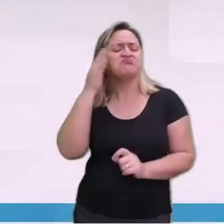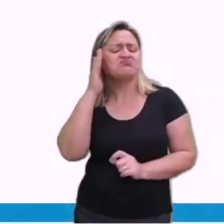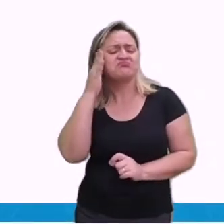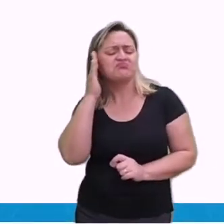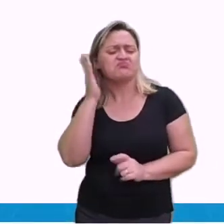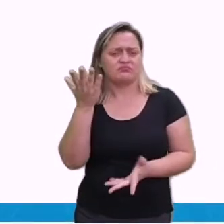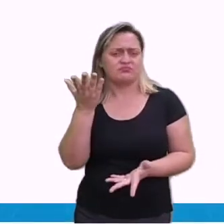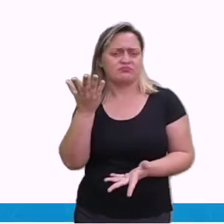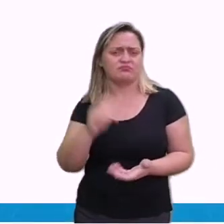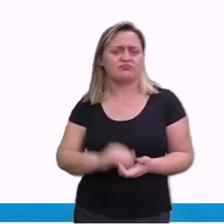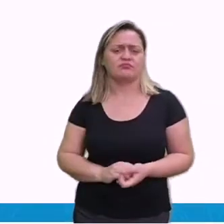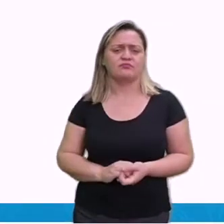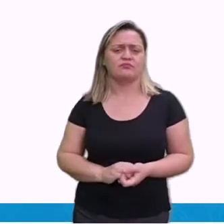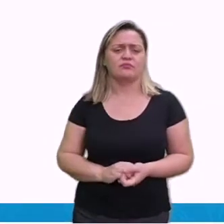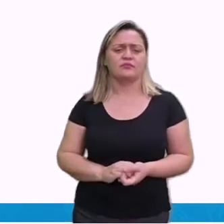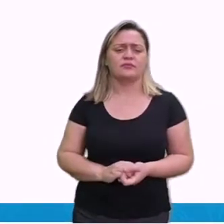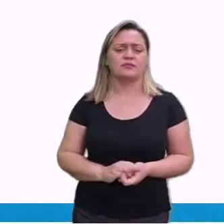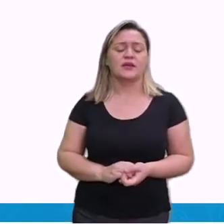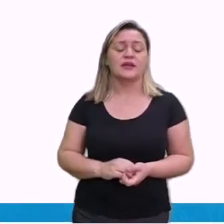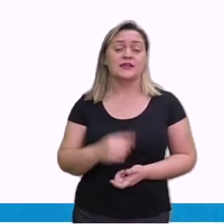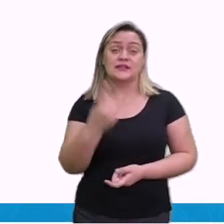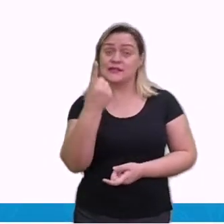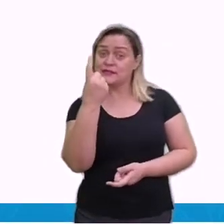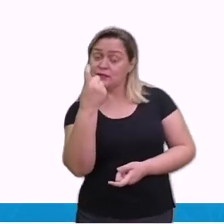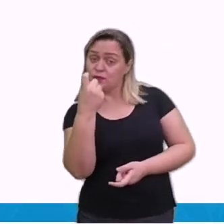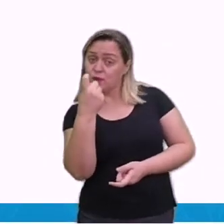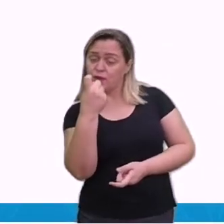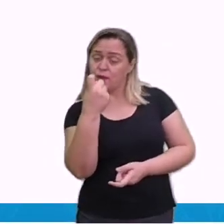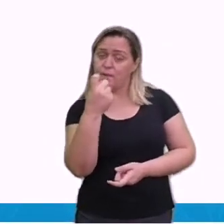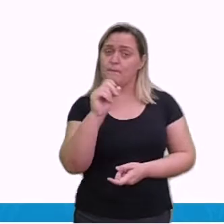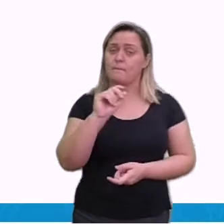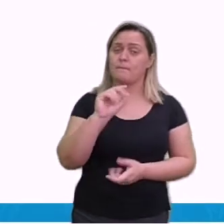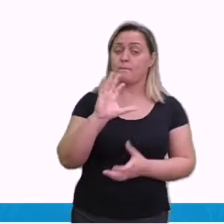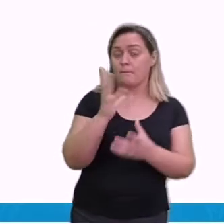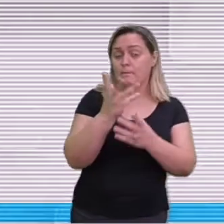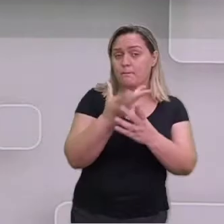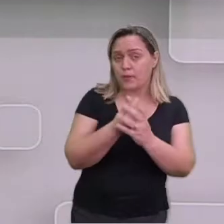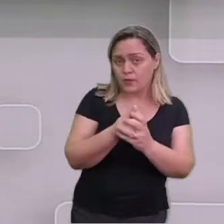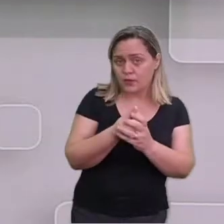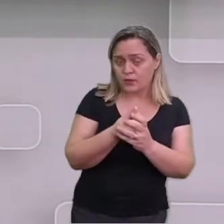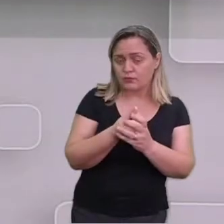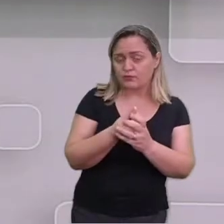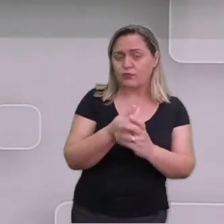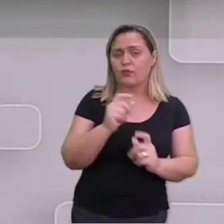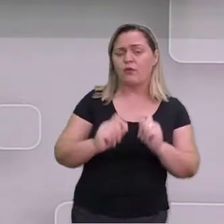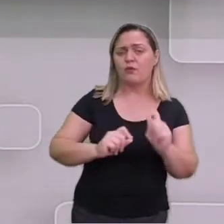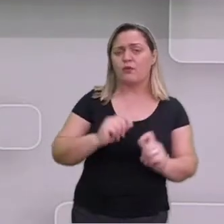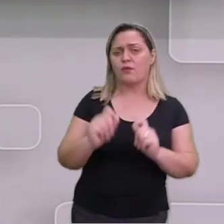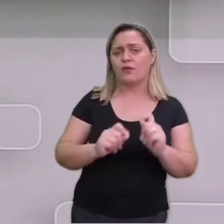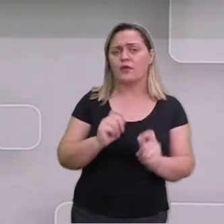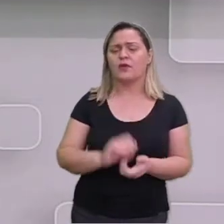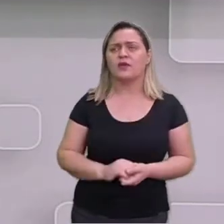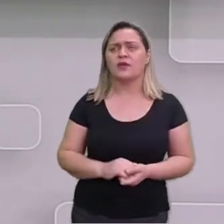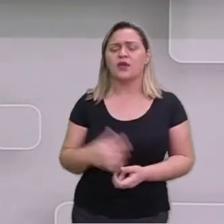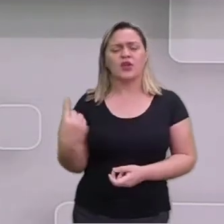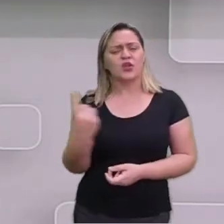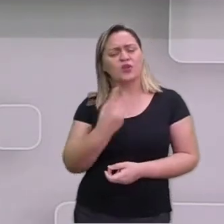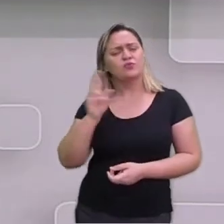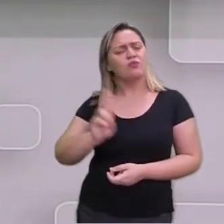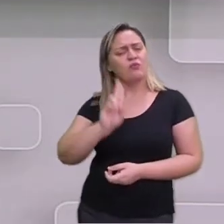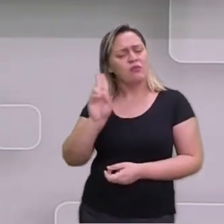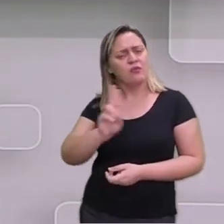palavra singular e plural, elas já vêm de situações que a gente faz no nosso dia a dia.